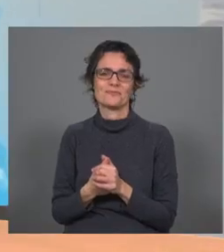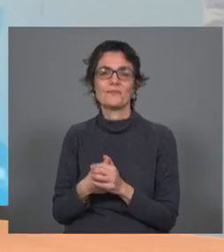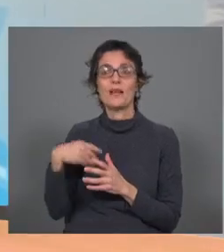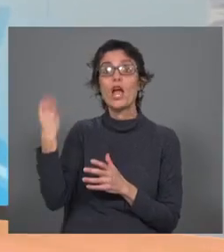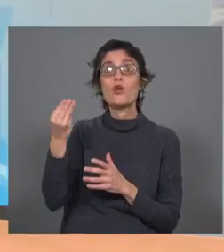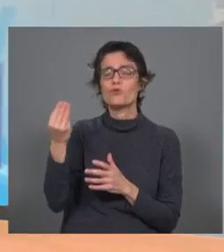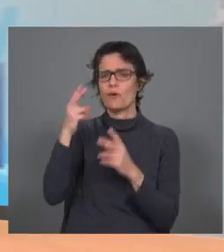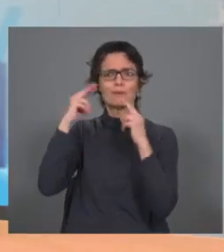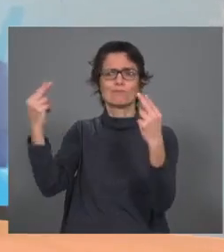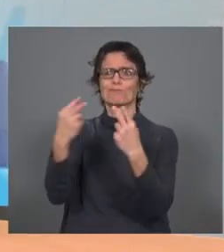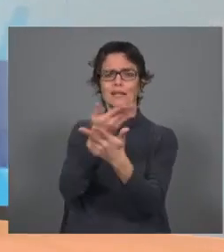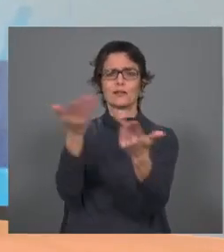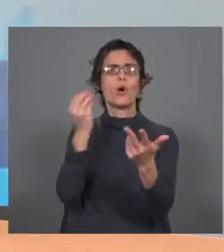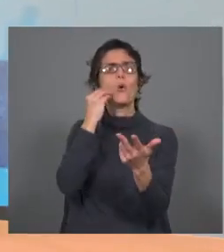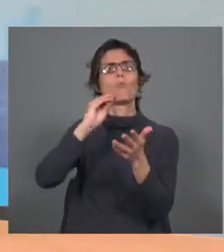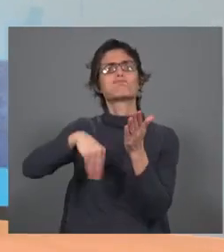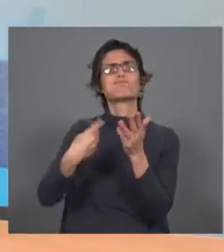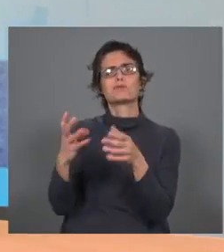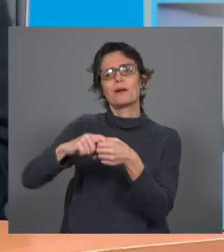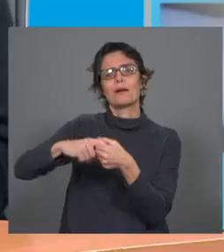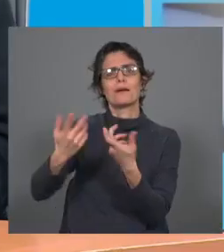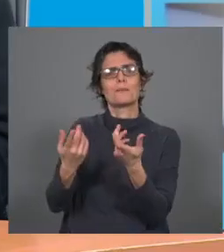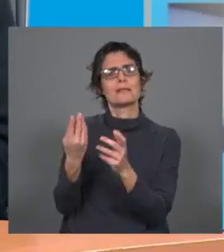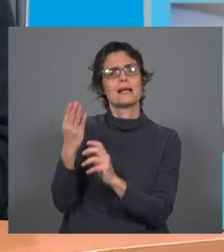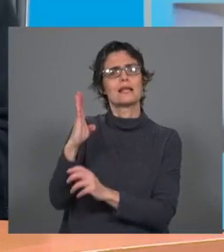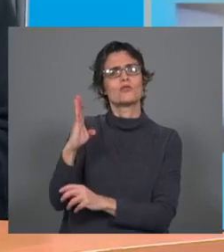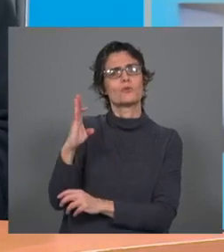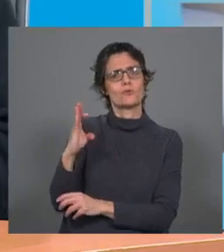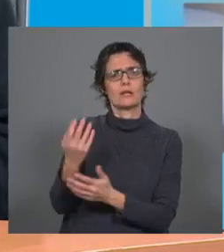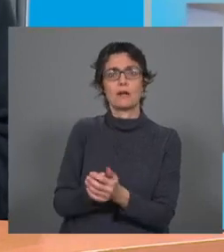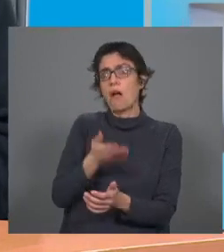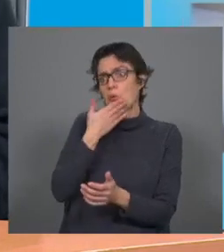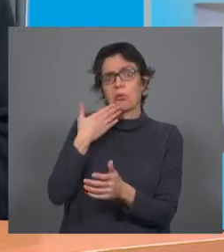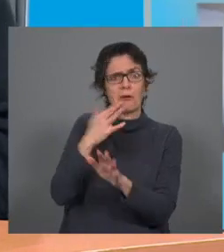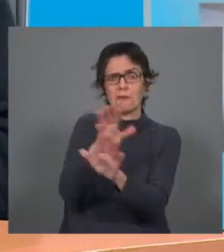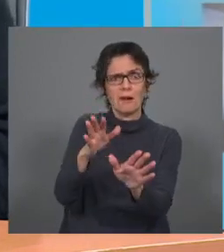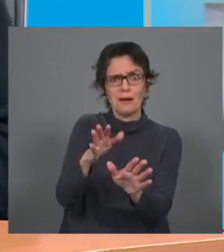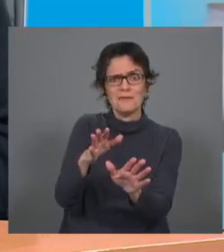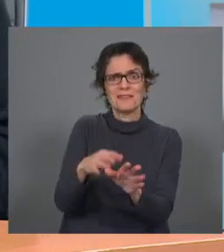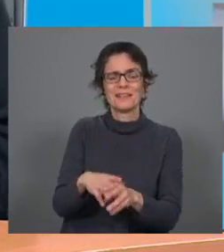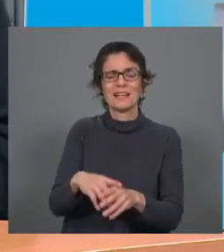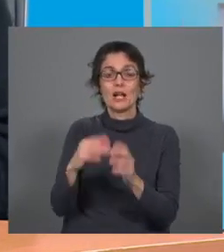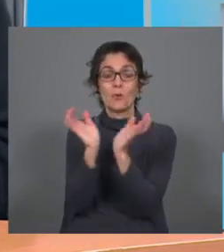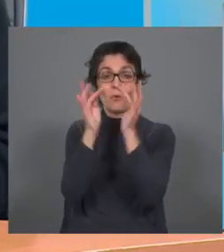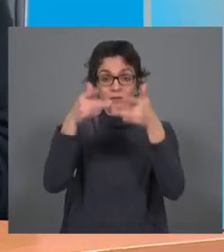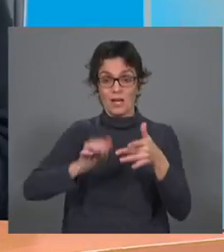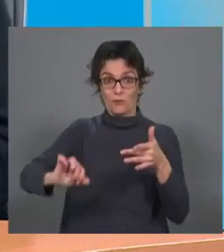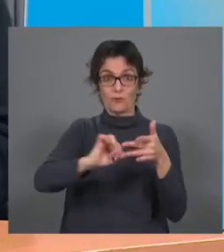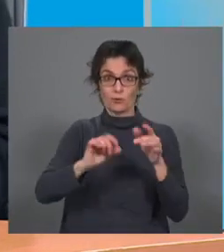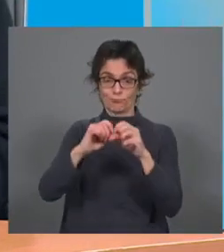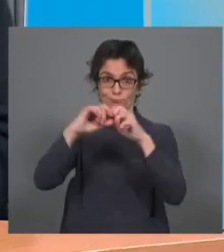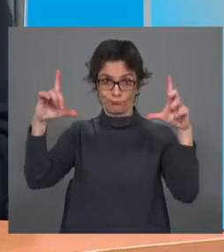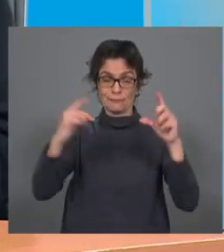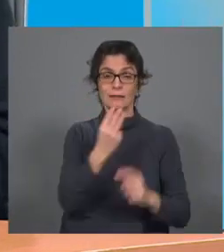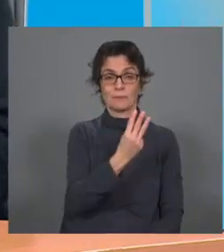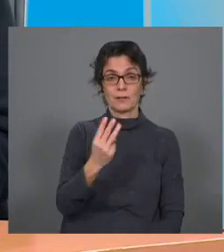podem entrar para a Juventude Hospitalar? Como podem entrar? É muito fácil, não tem nada que enganar. Basta irem ao nosso site